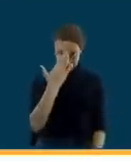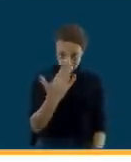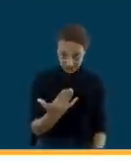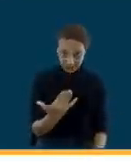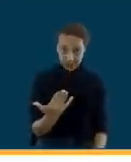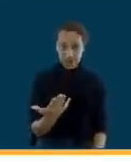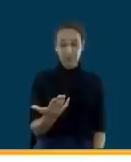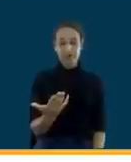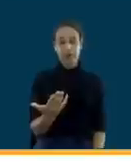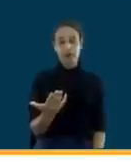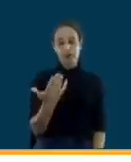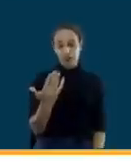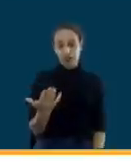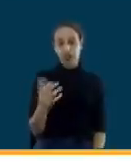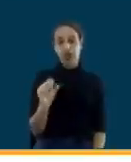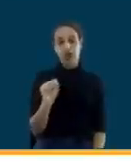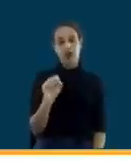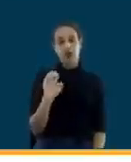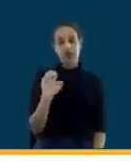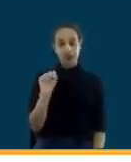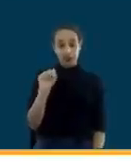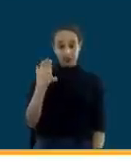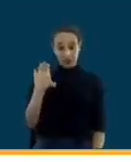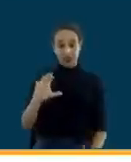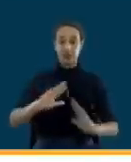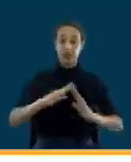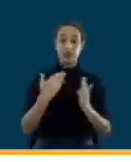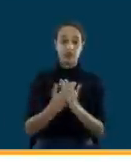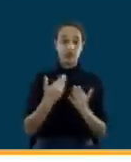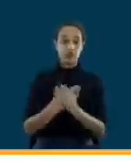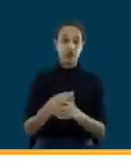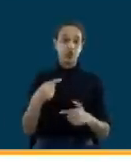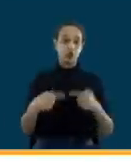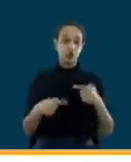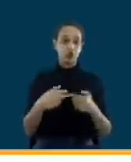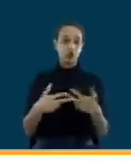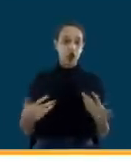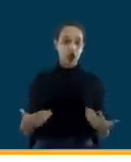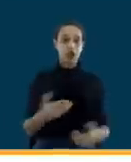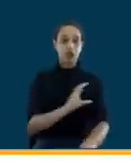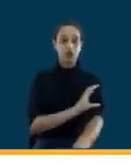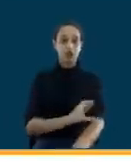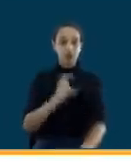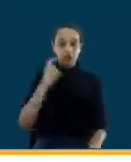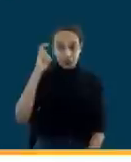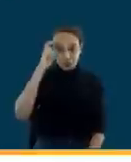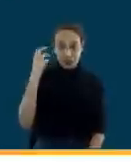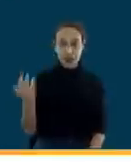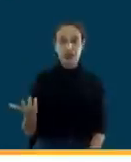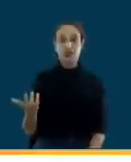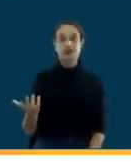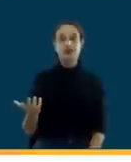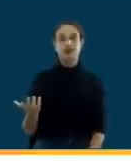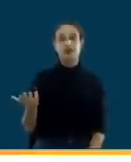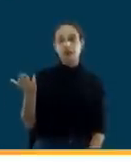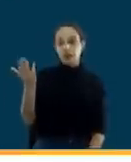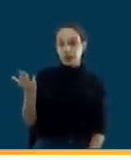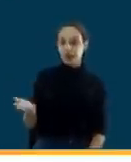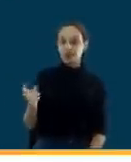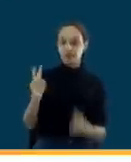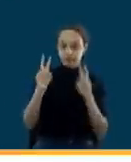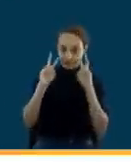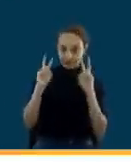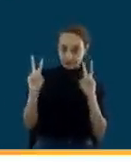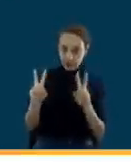agradecer ao SESC, à Escola de Políticas Culturais, a essa delicada e atenta